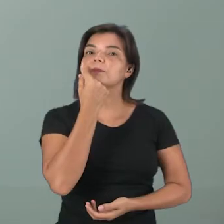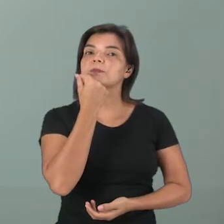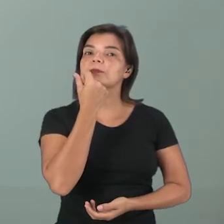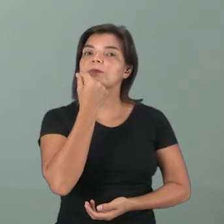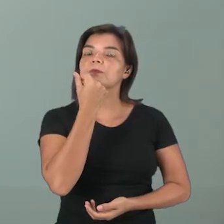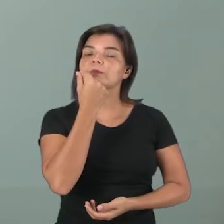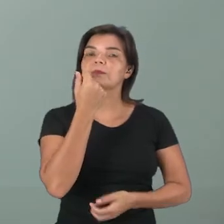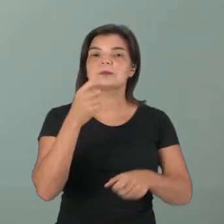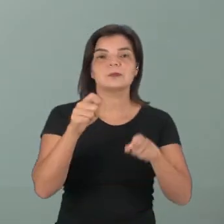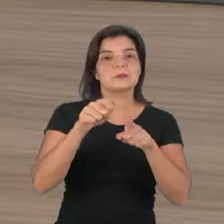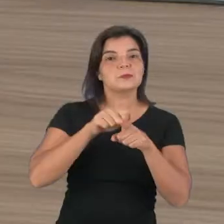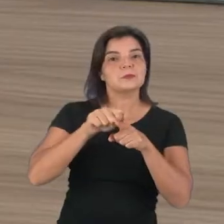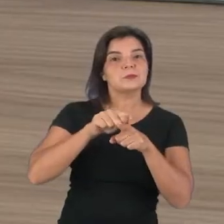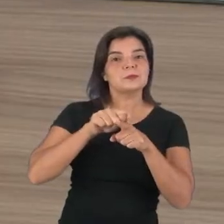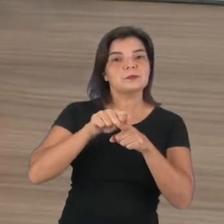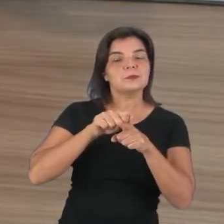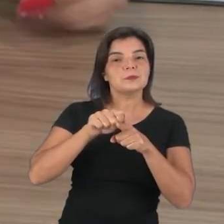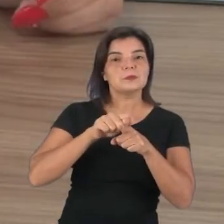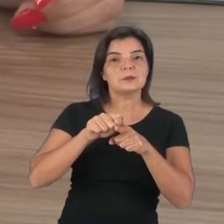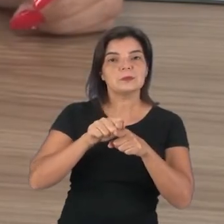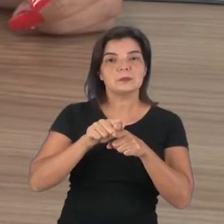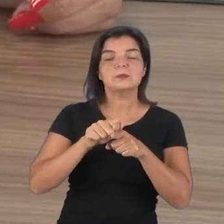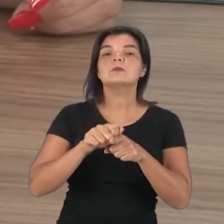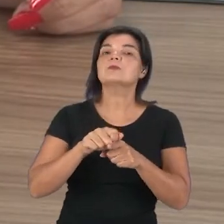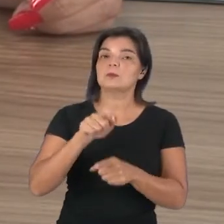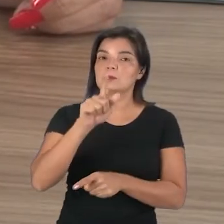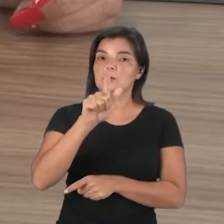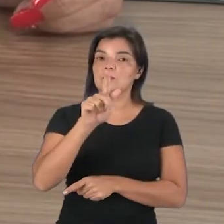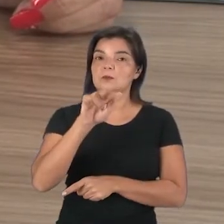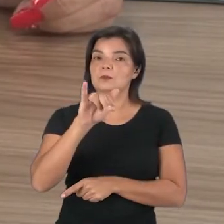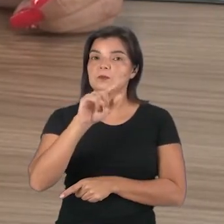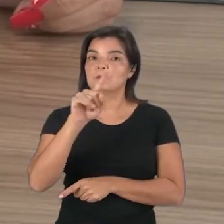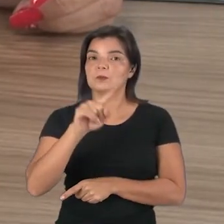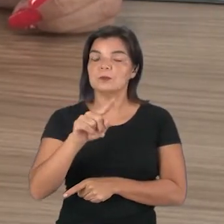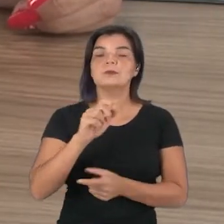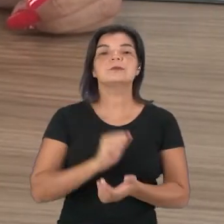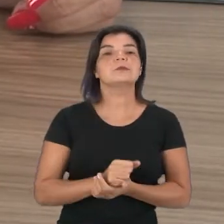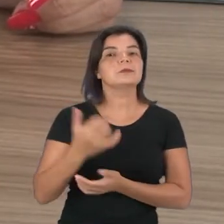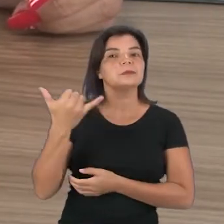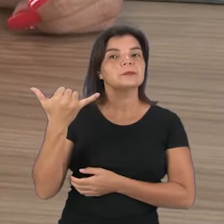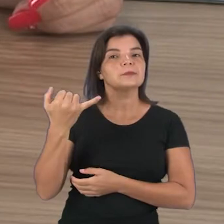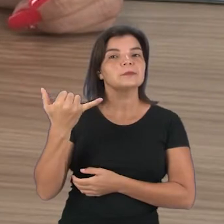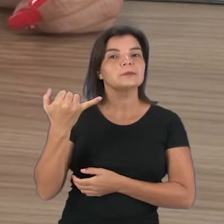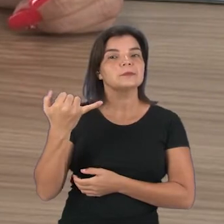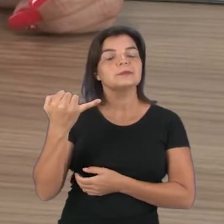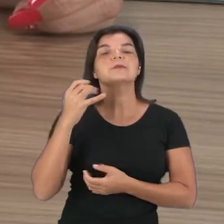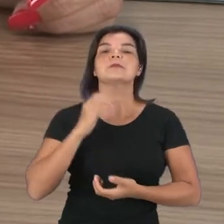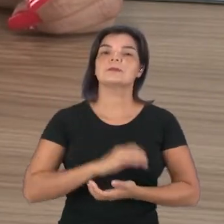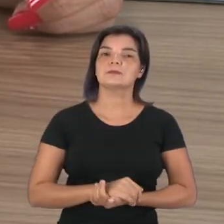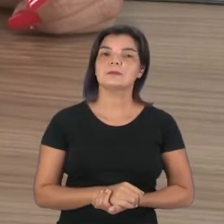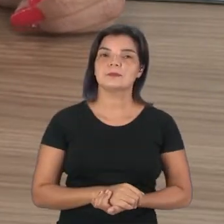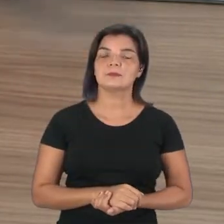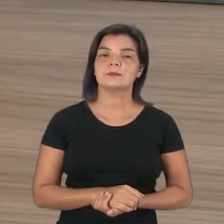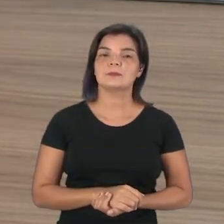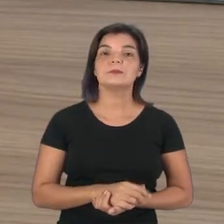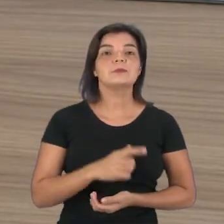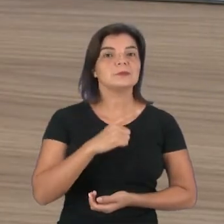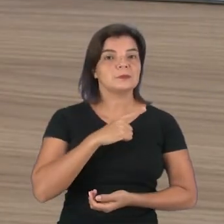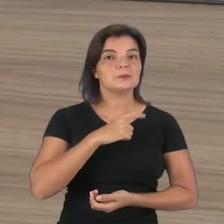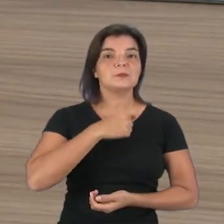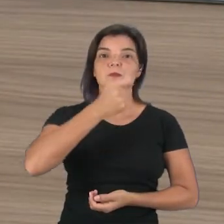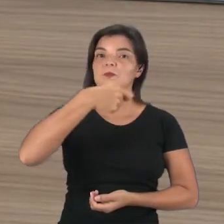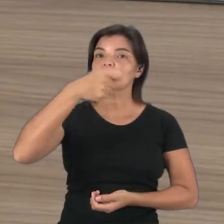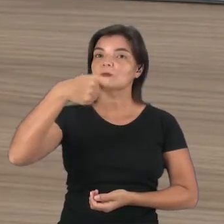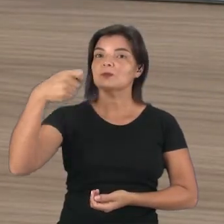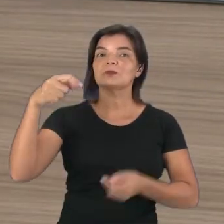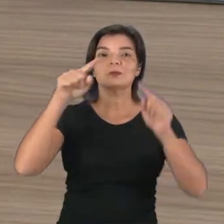lápis, borracha e um giz. Tenho uma caneta. Tenho também um